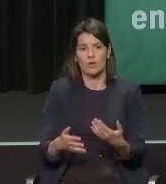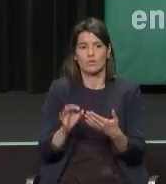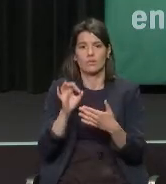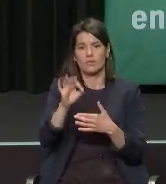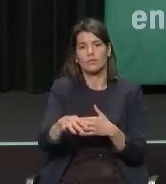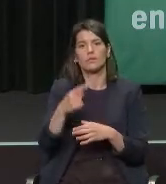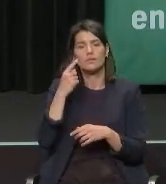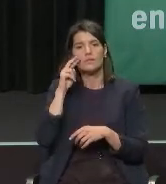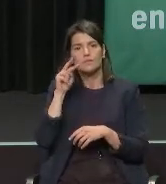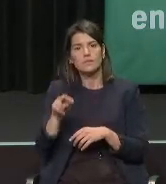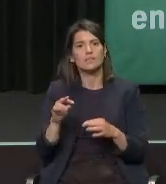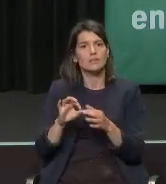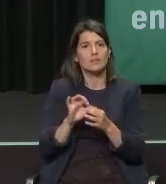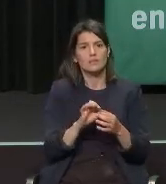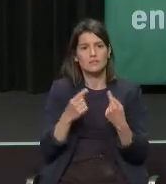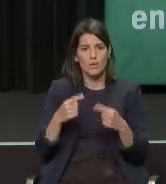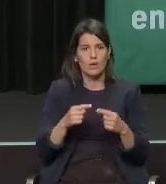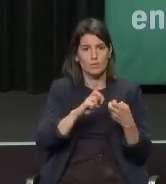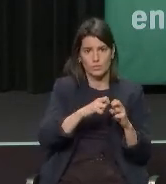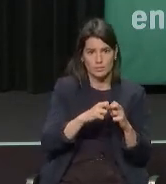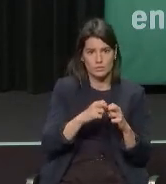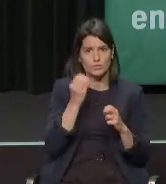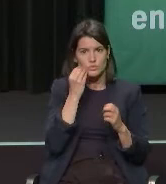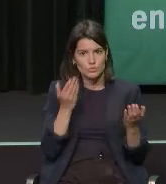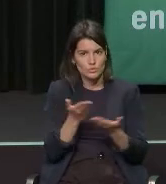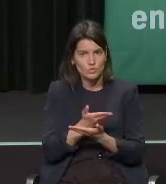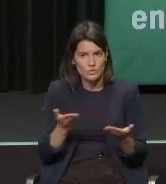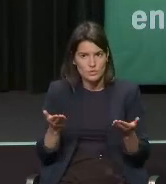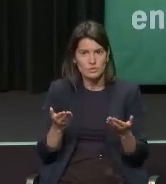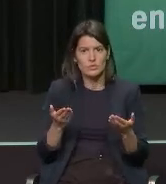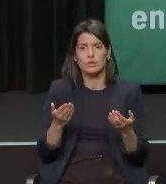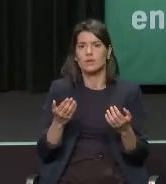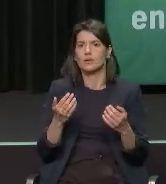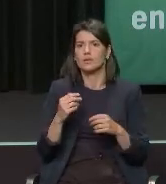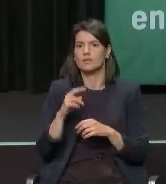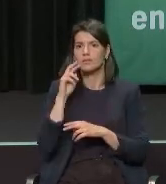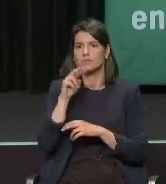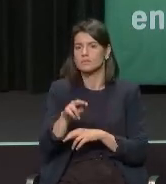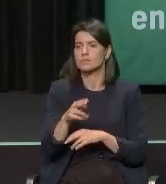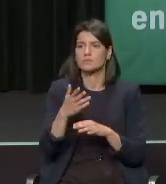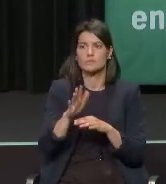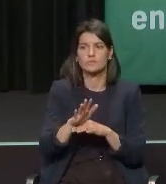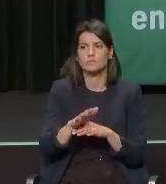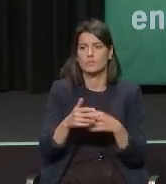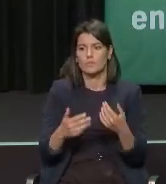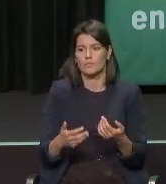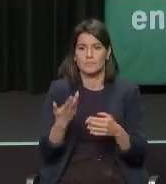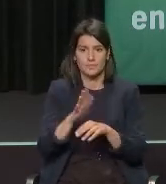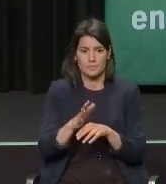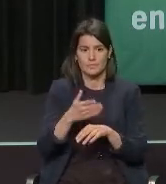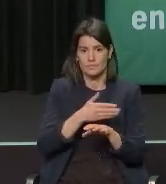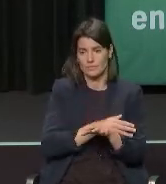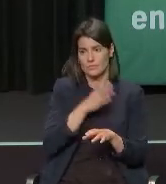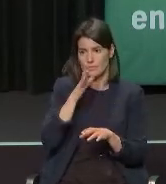as relações entre problemas, ver as relações como neste exemplo que eu dei